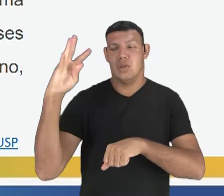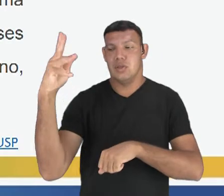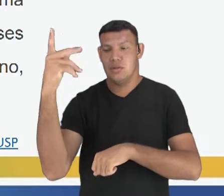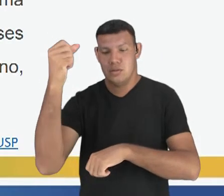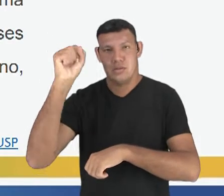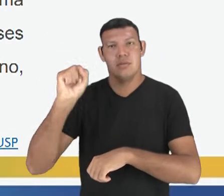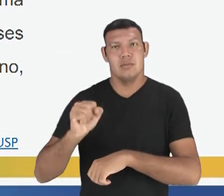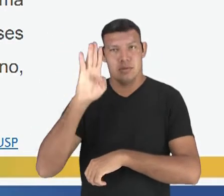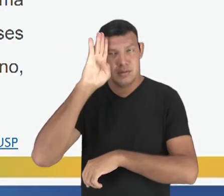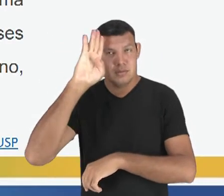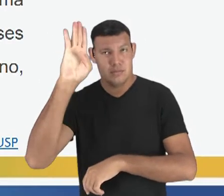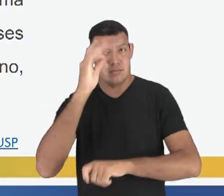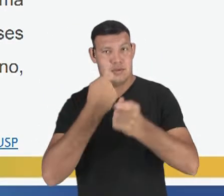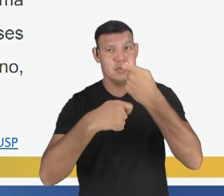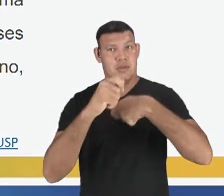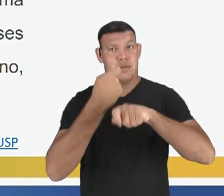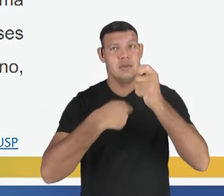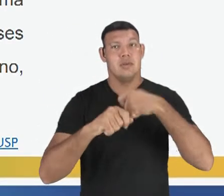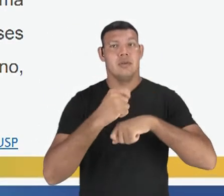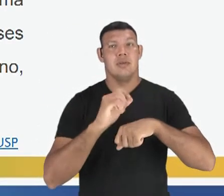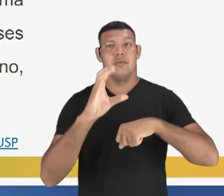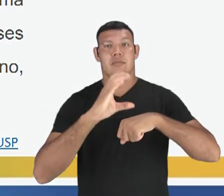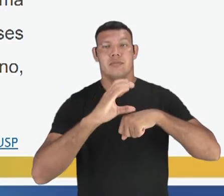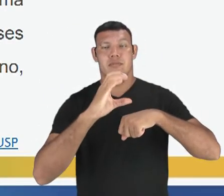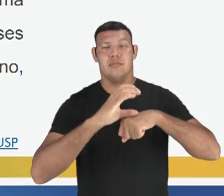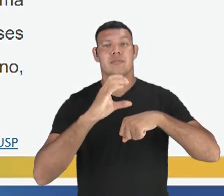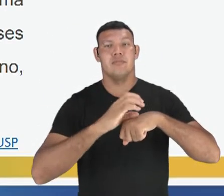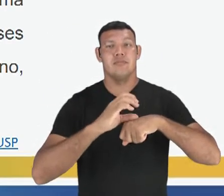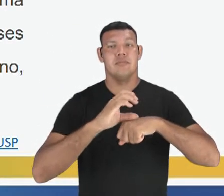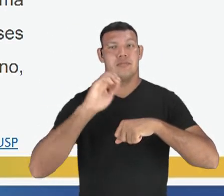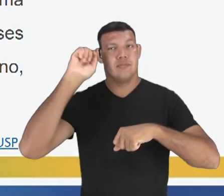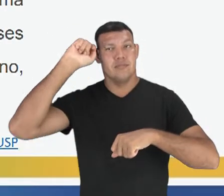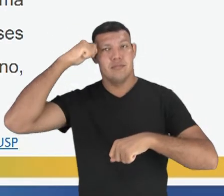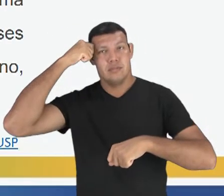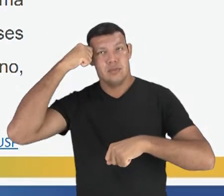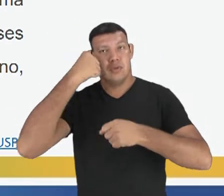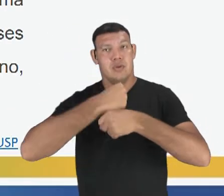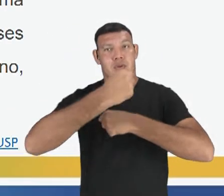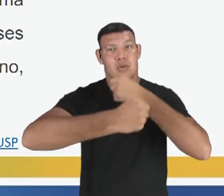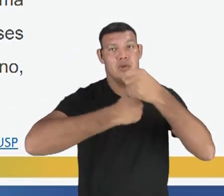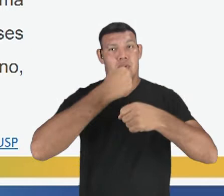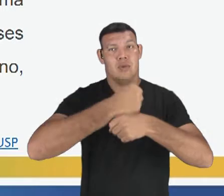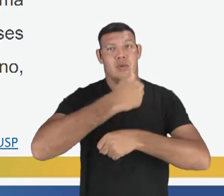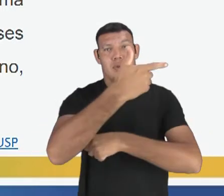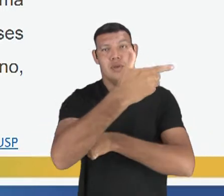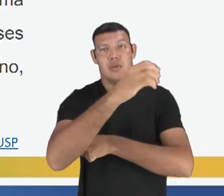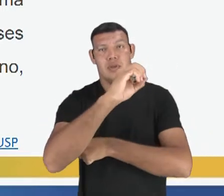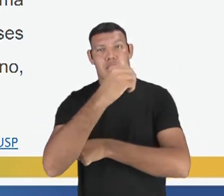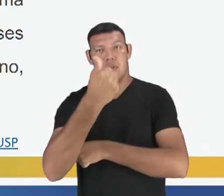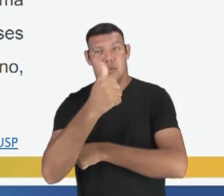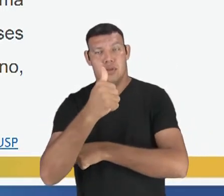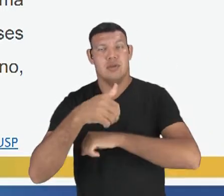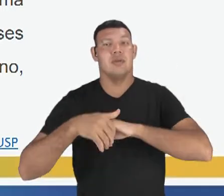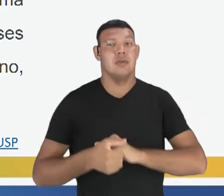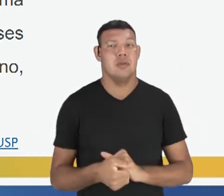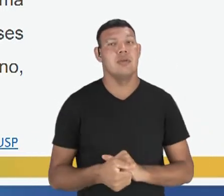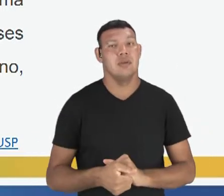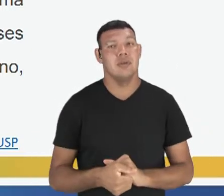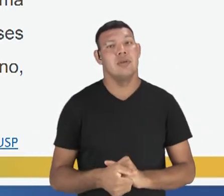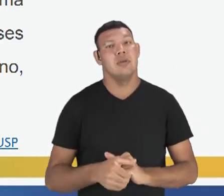principal economia do continente africano, em 2011, transformando então, ou mudando a expressão